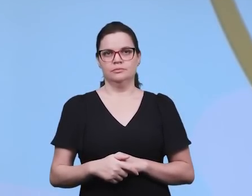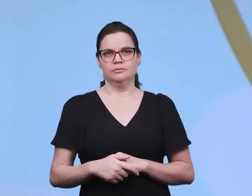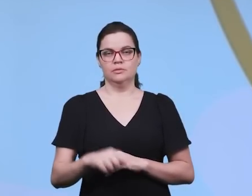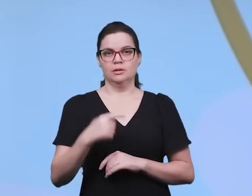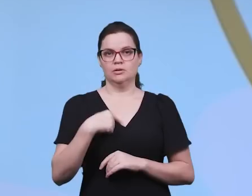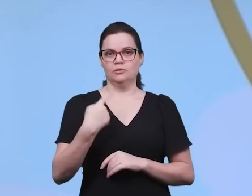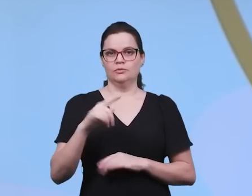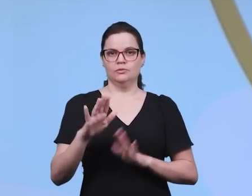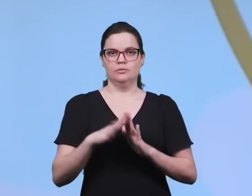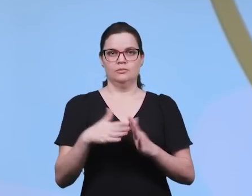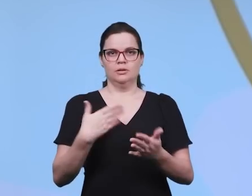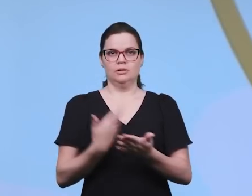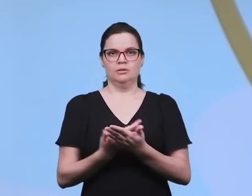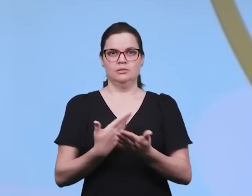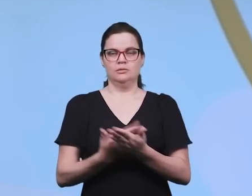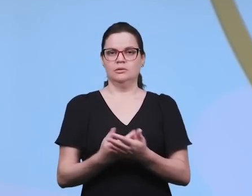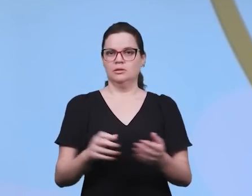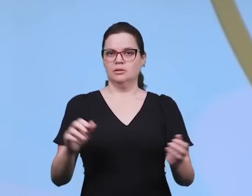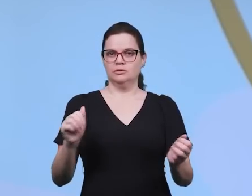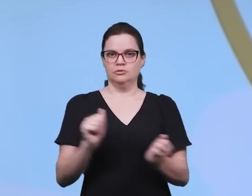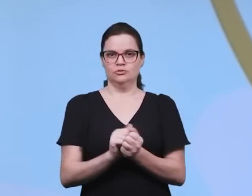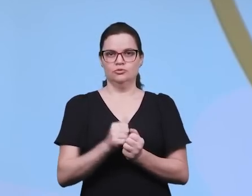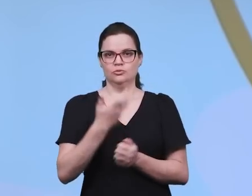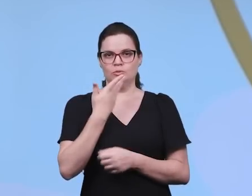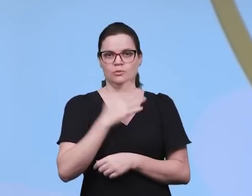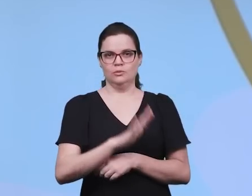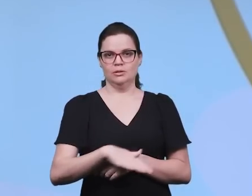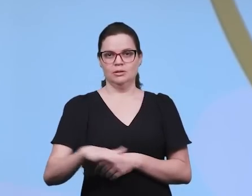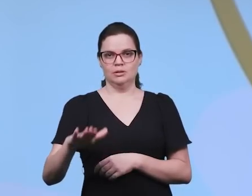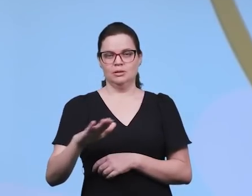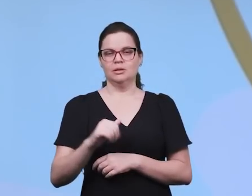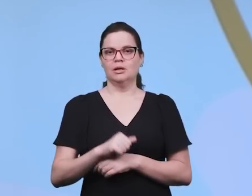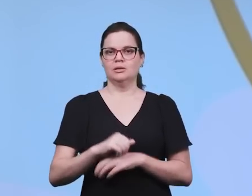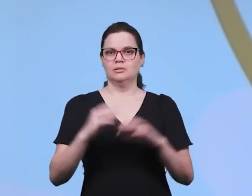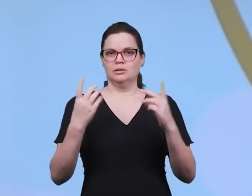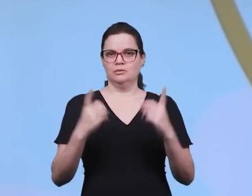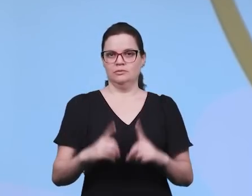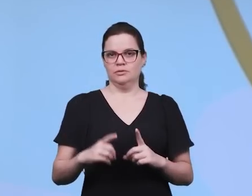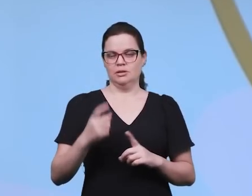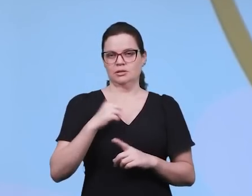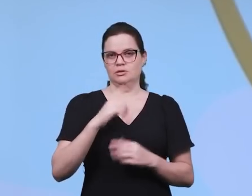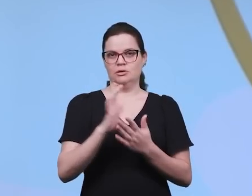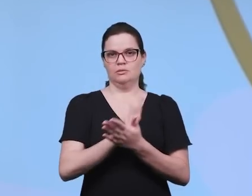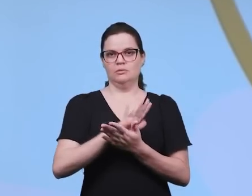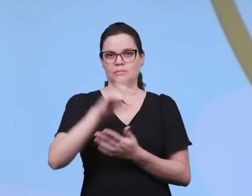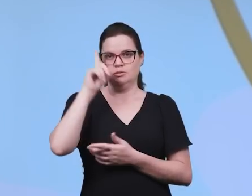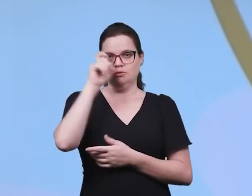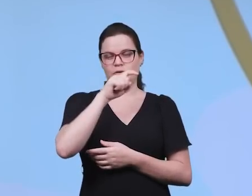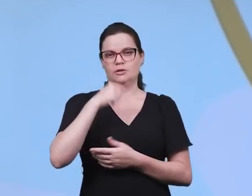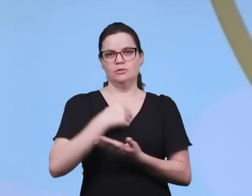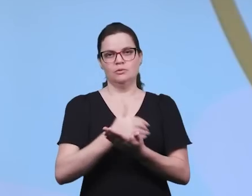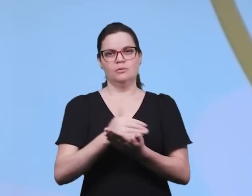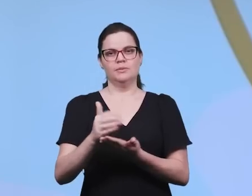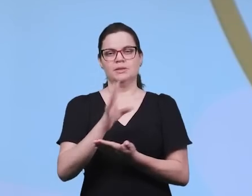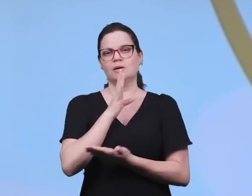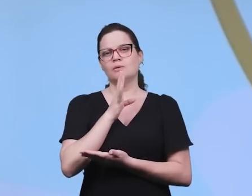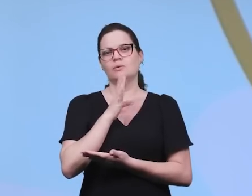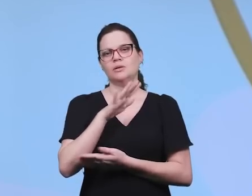numa escola junto a recursos, junto a crianças com dificuldades e fui conhecendo a área da